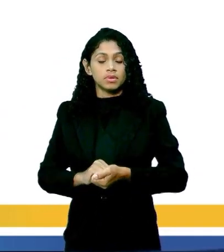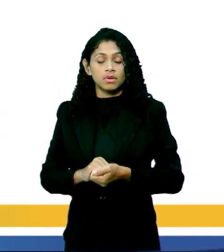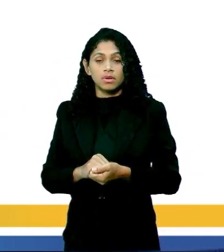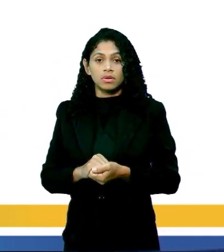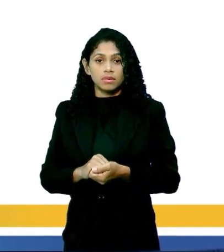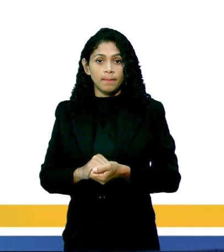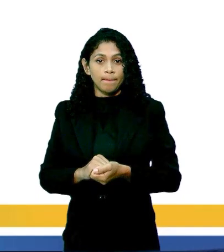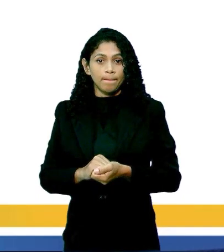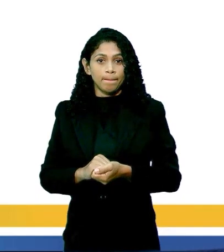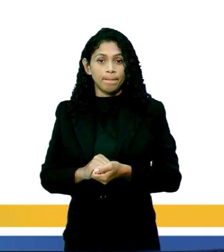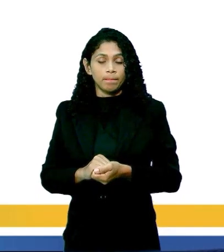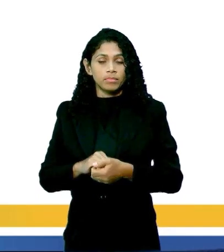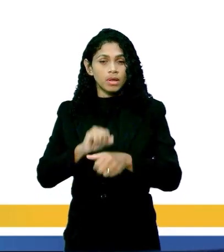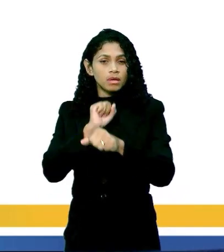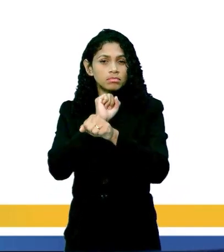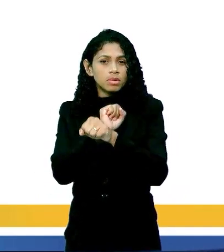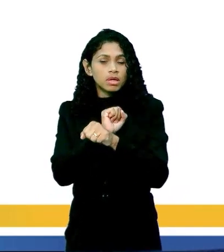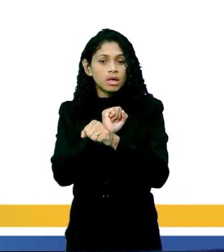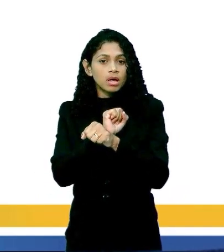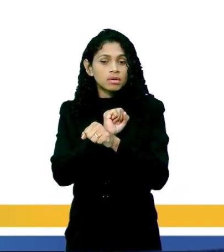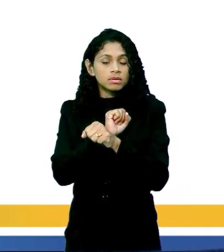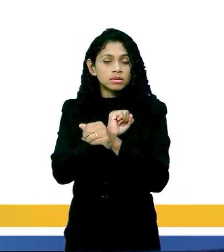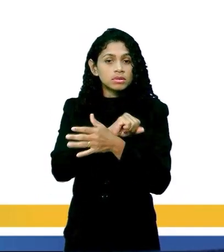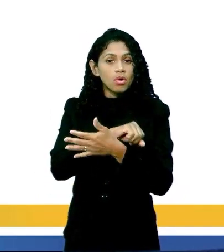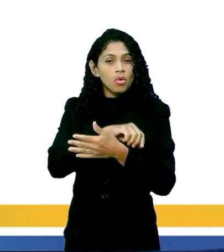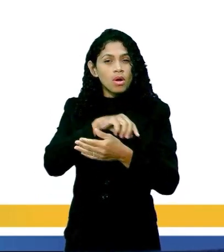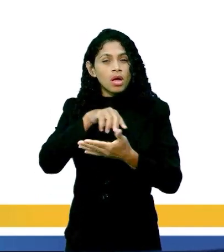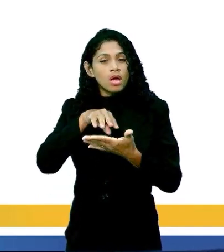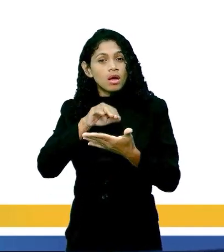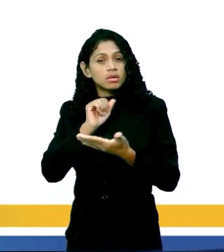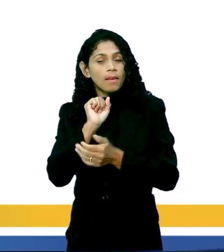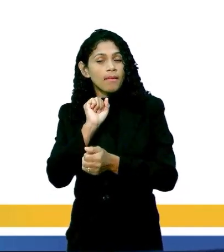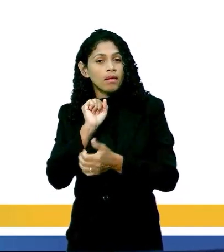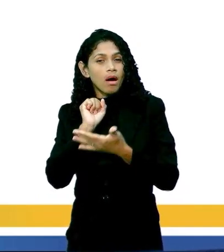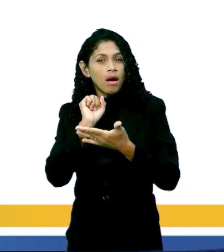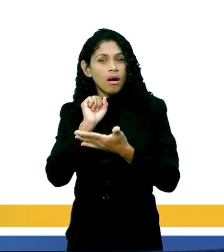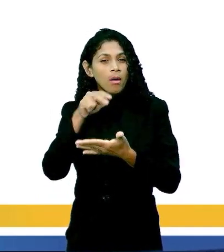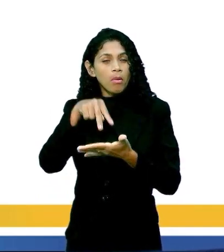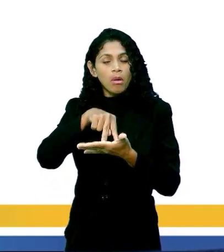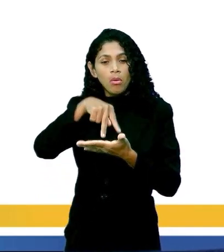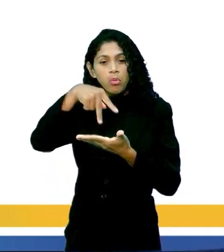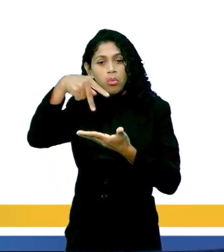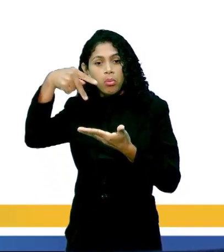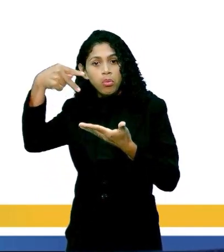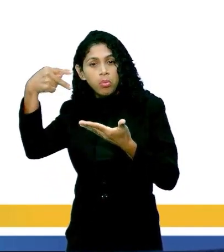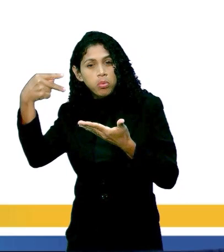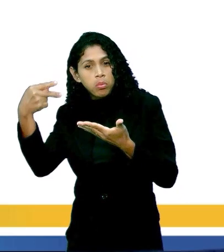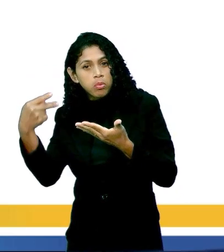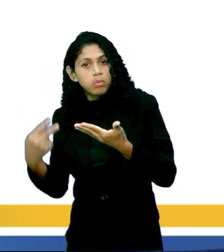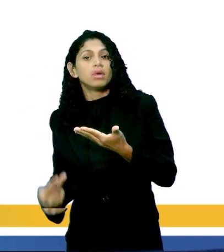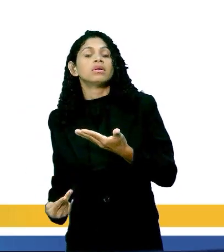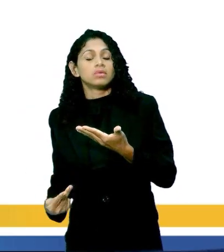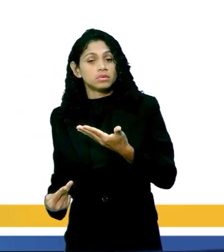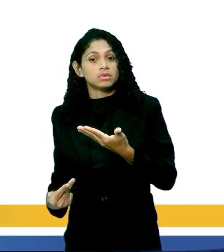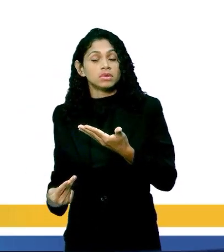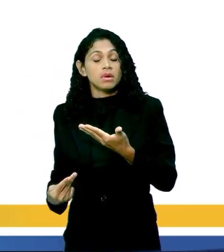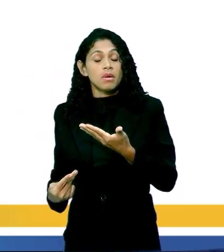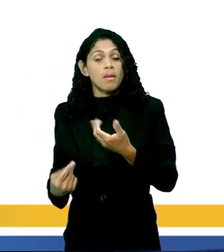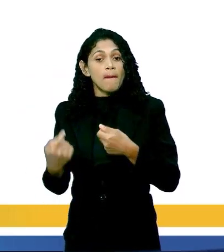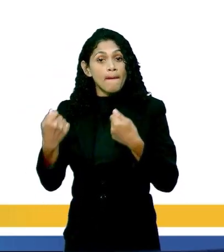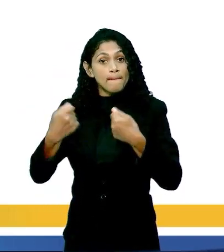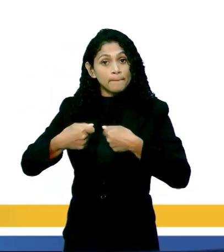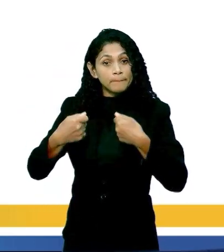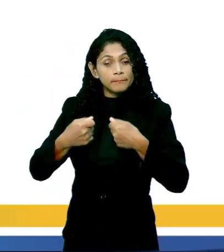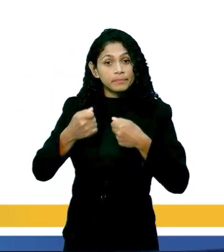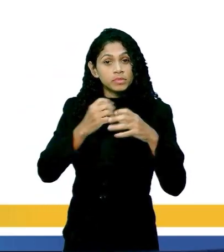do repouso. A partir do momento que ele parte do repouso, temos uma velocidade inicial igual a zero. Queremos calcular qual vai ser